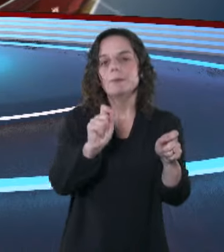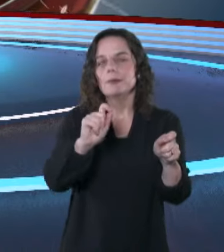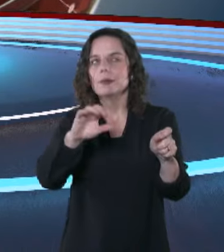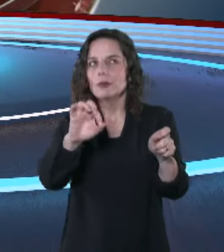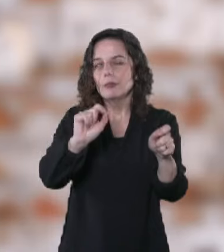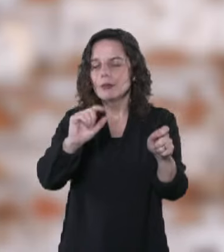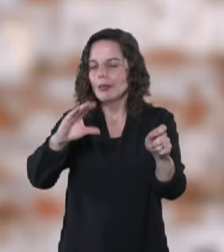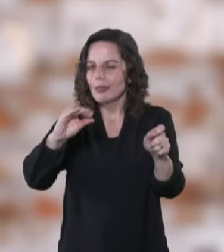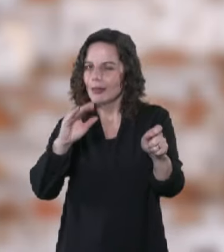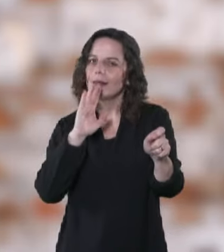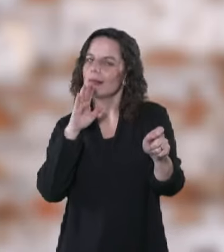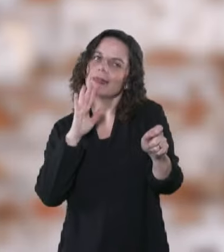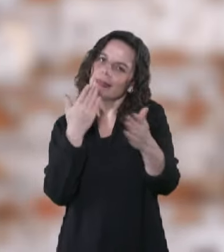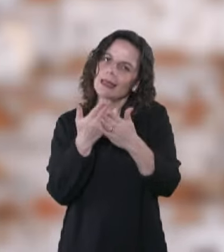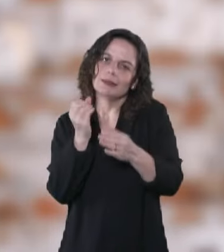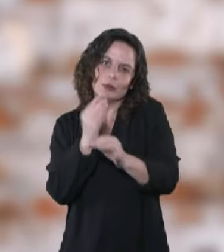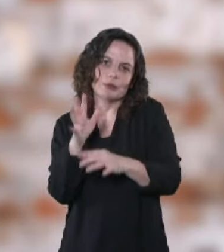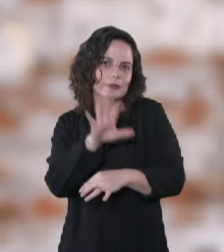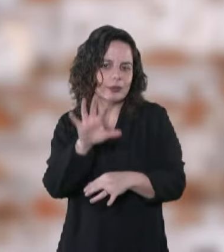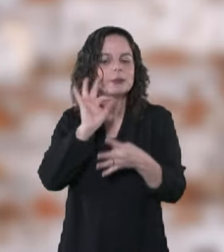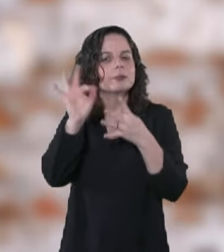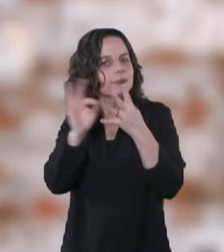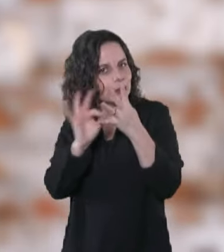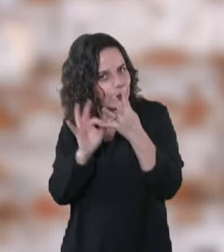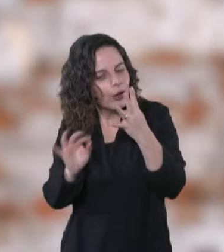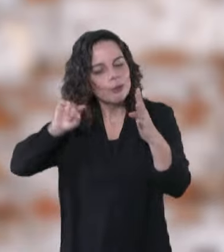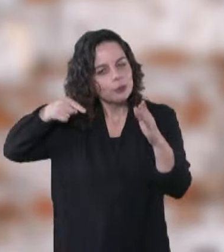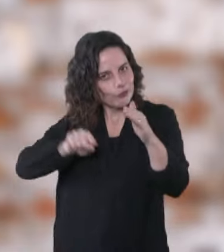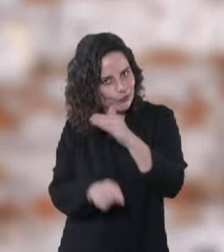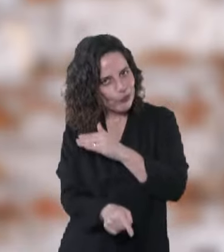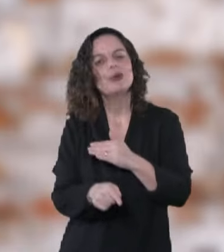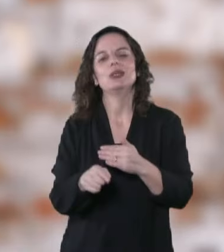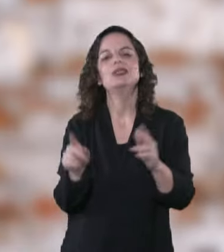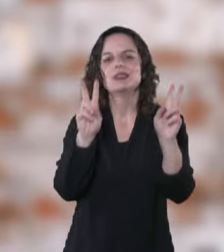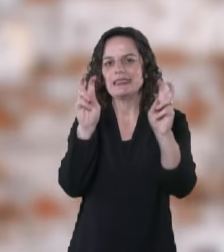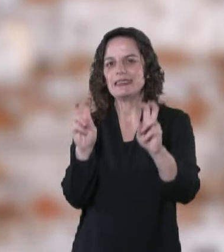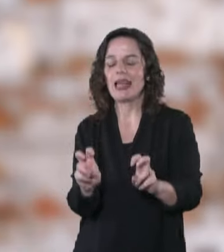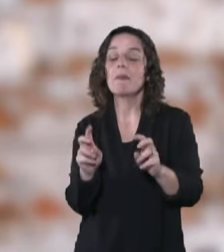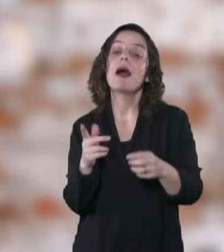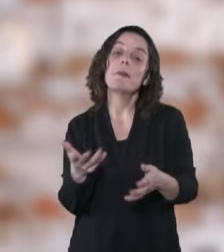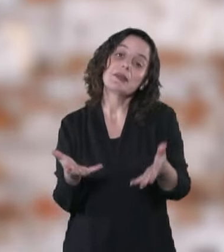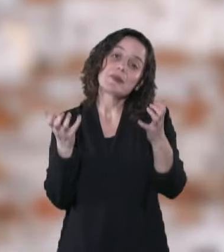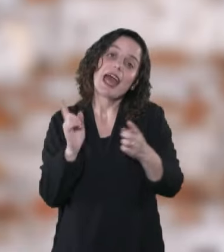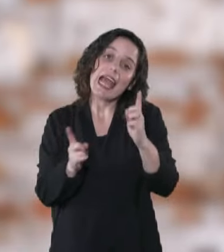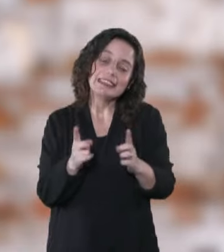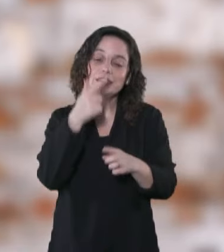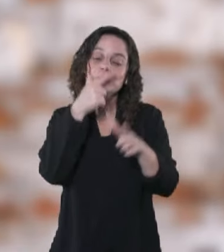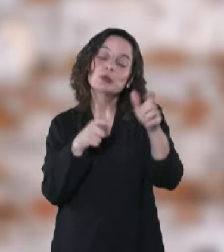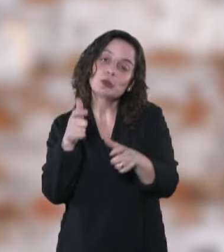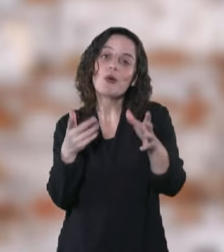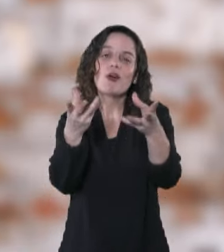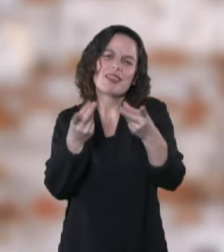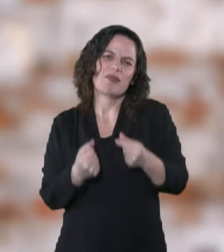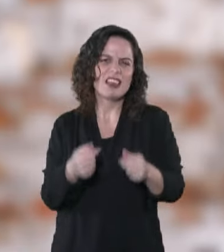já aprofundam de outra forma e que já explicam mais pormenorizadamente algumas matérias. Mas o que queremos é isso, é que os contabilistas certificados